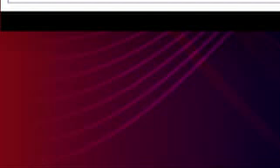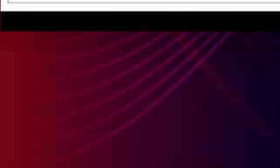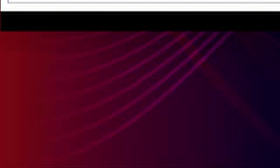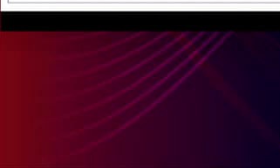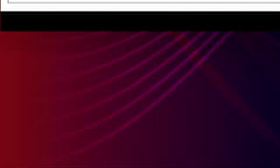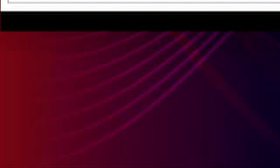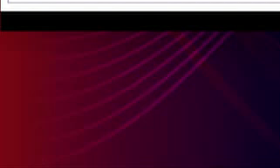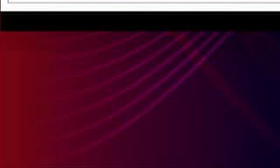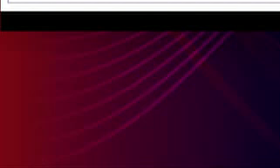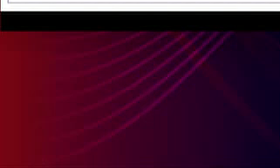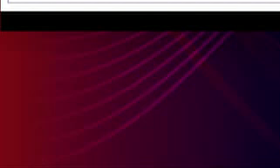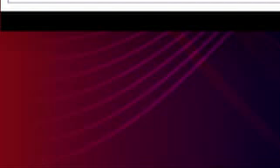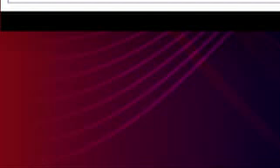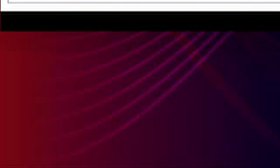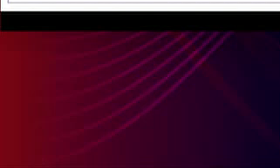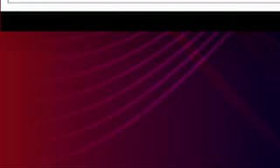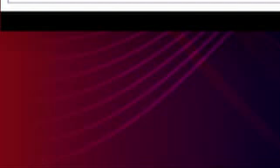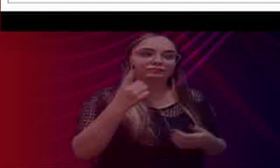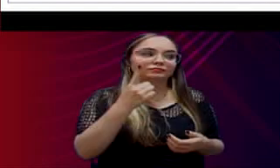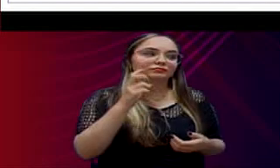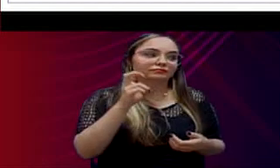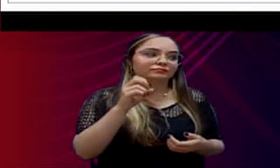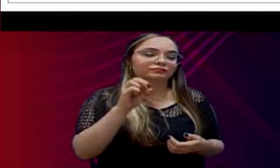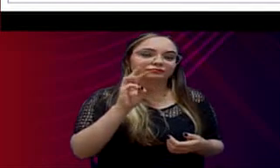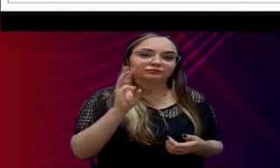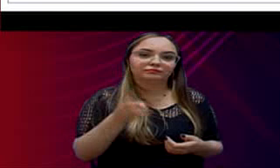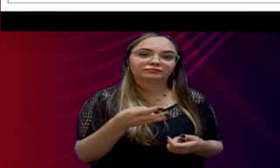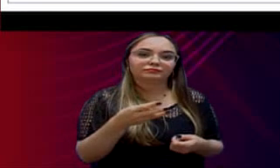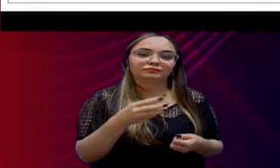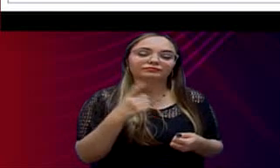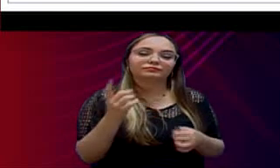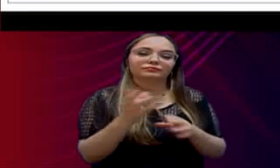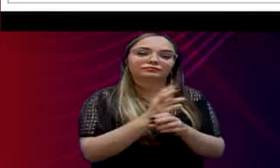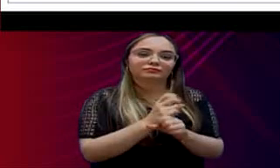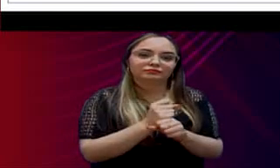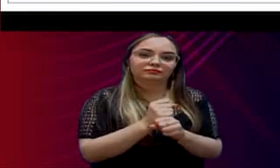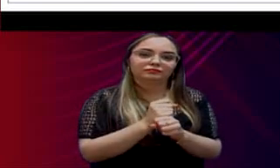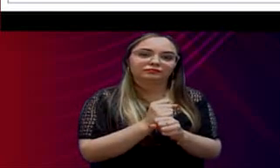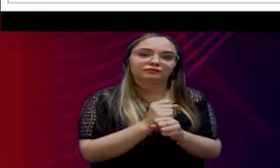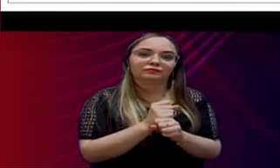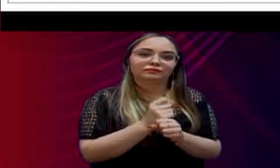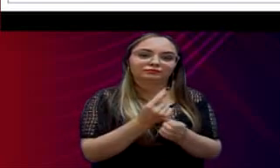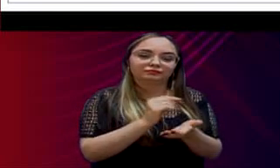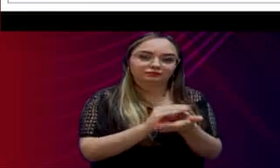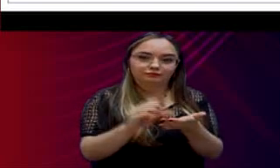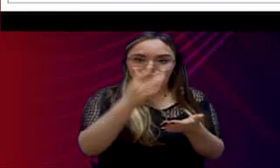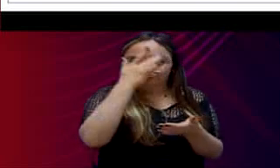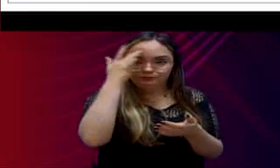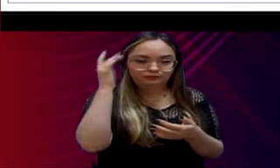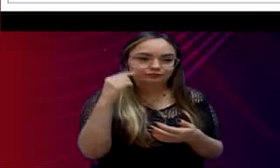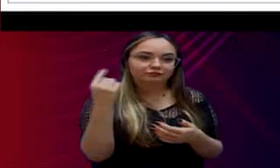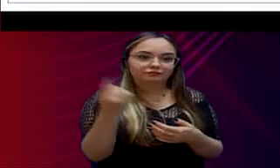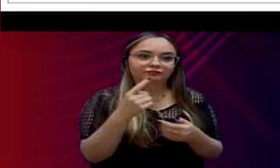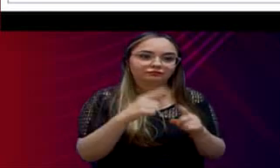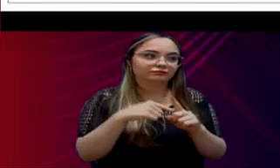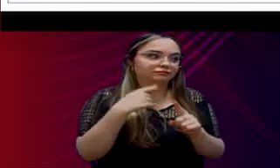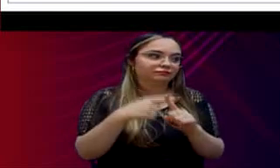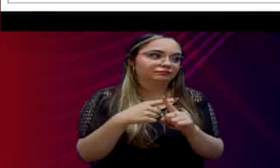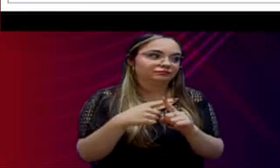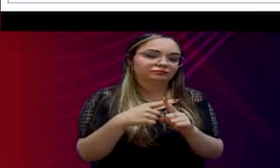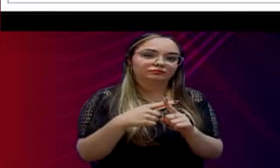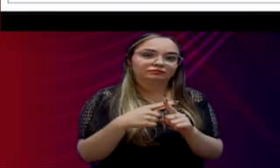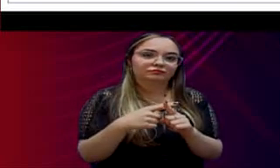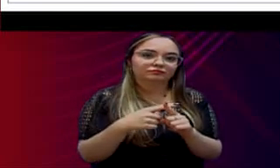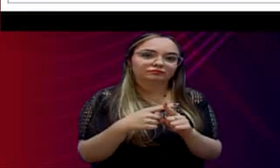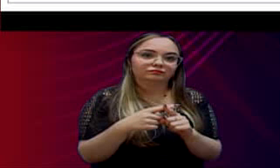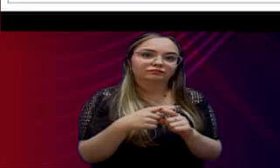estima de despesa de 150 milhões a estimativa somando a contribuição do Servidor mais ou cinco 11